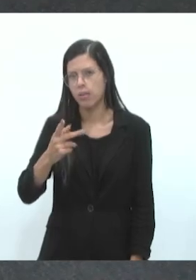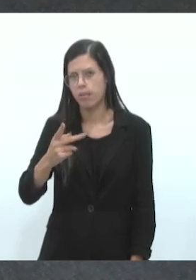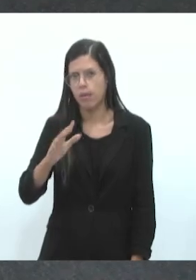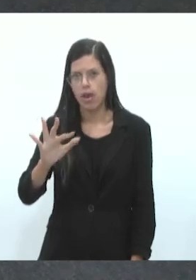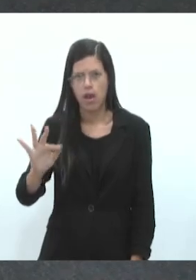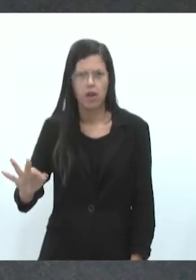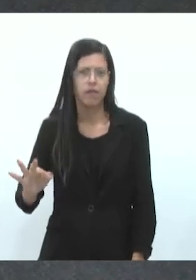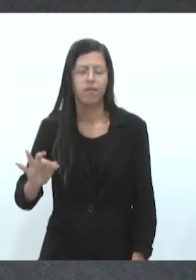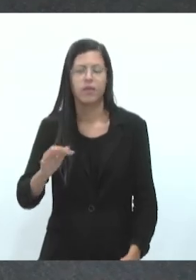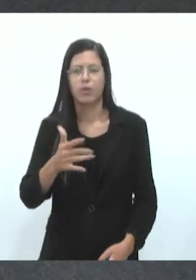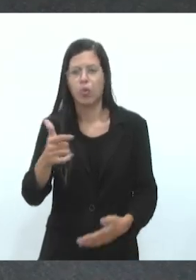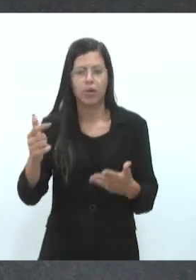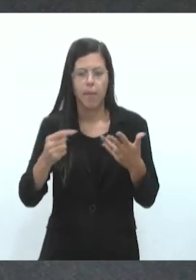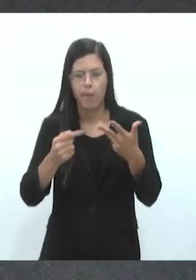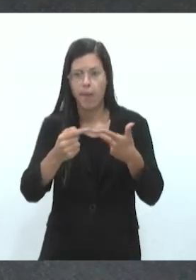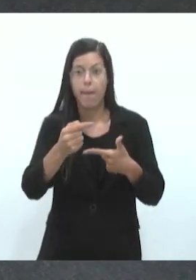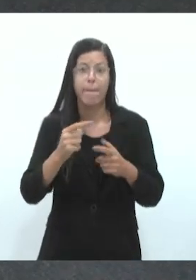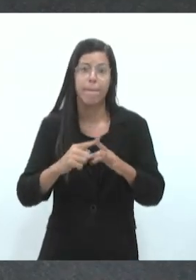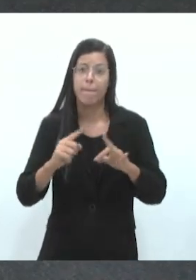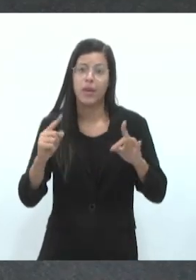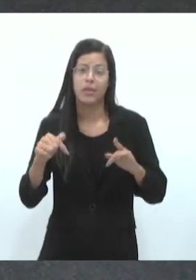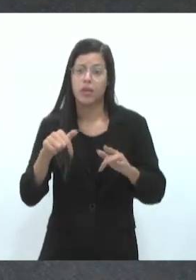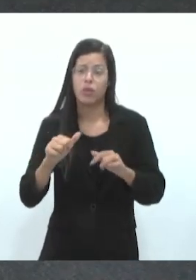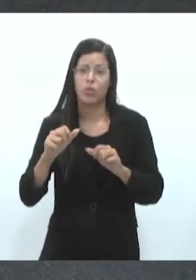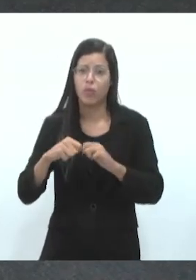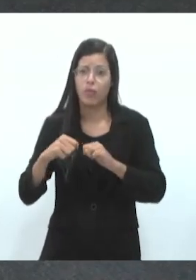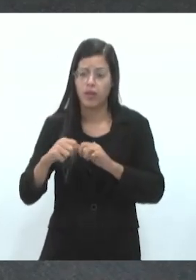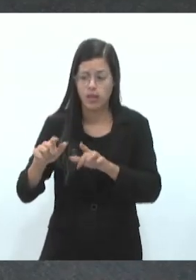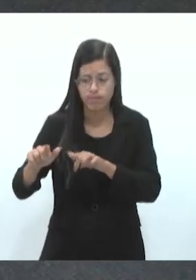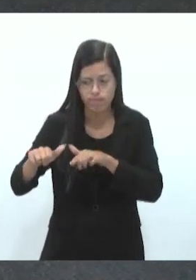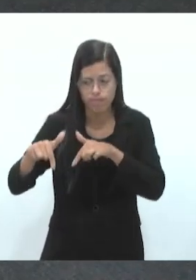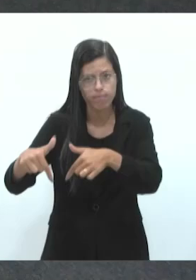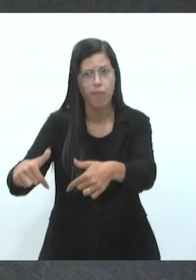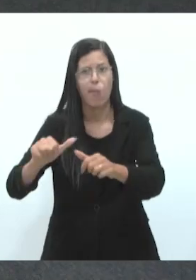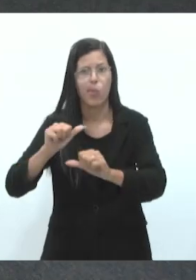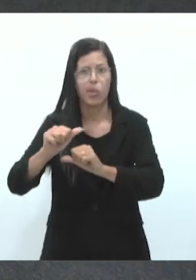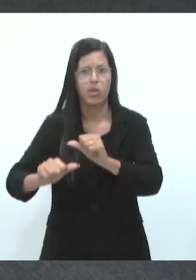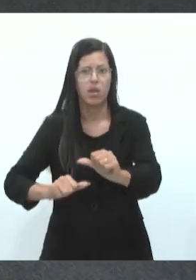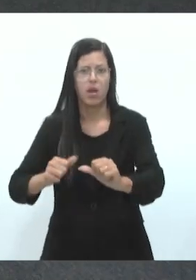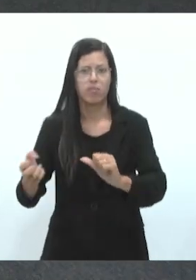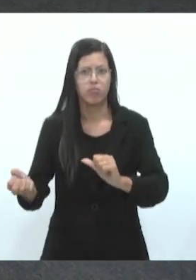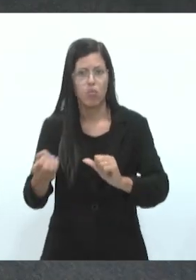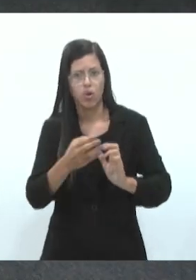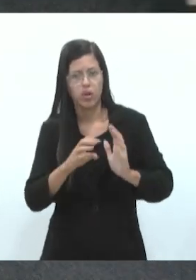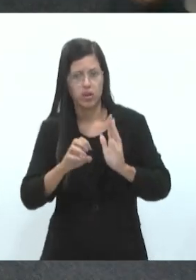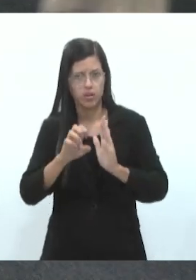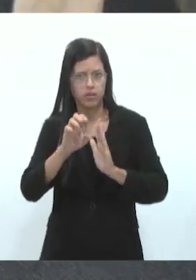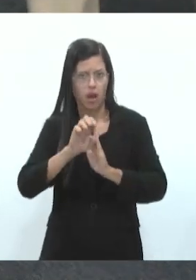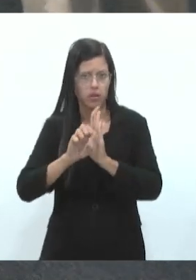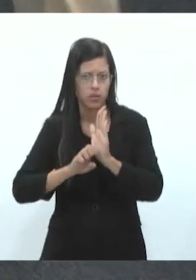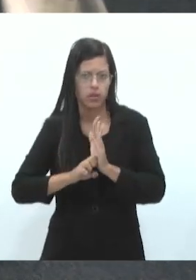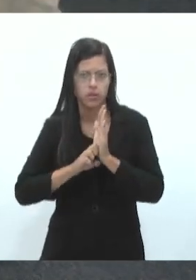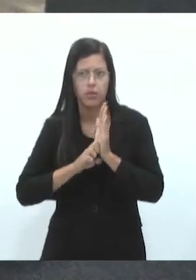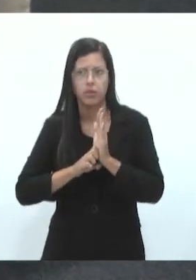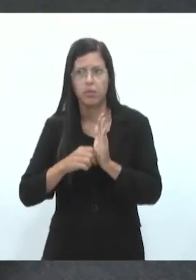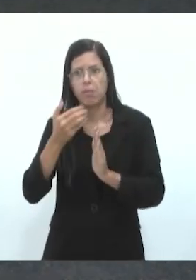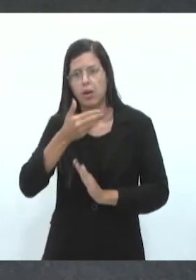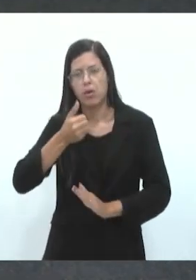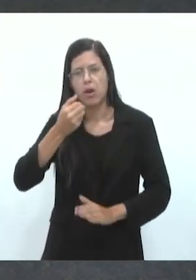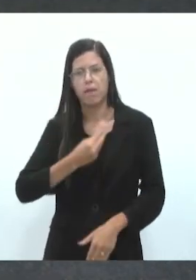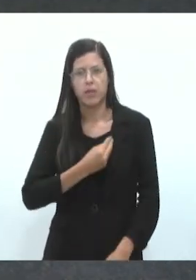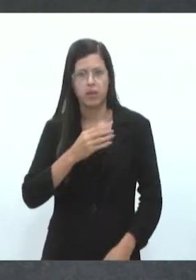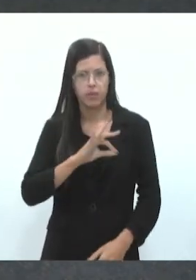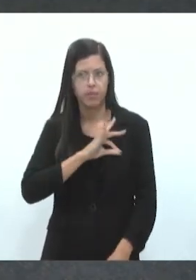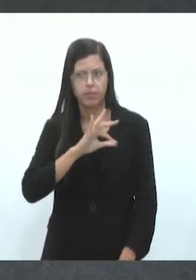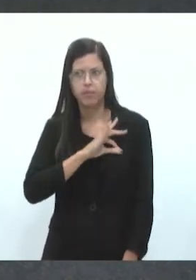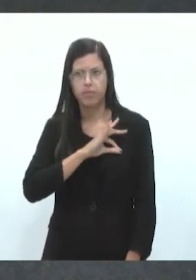que ele não mexe no que a gente quer que mexa, que é modernizar e melhorar a vida do policial. Não dá para falar que o